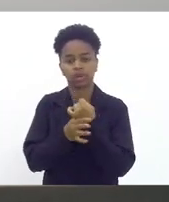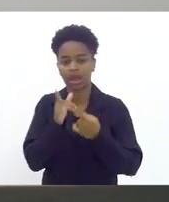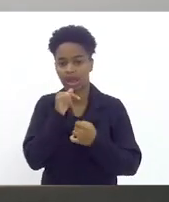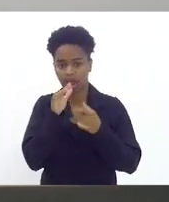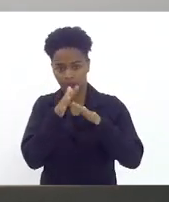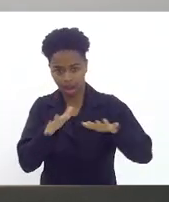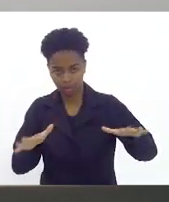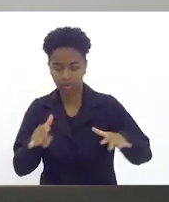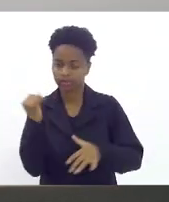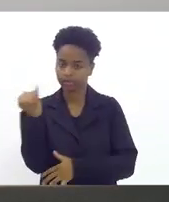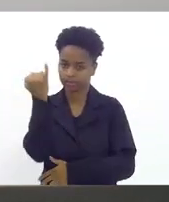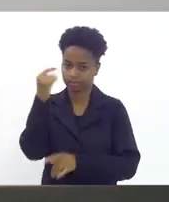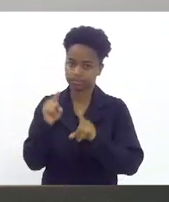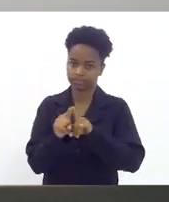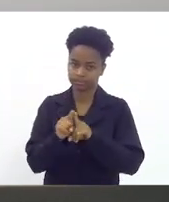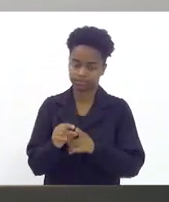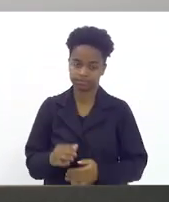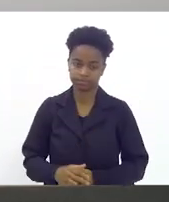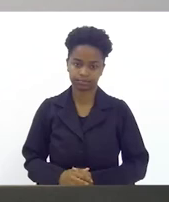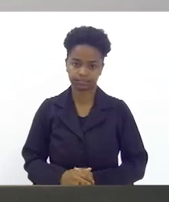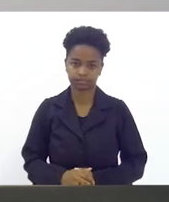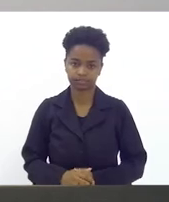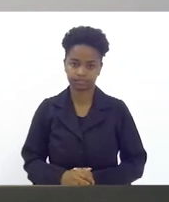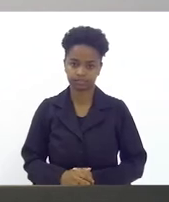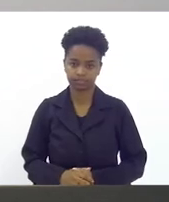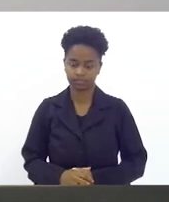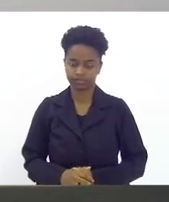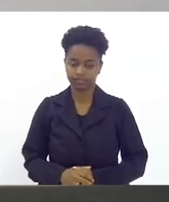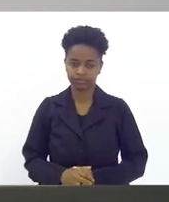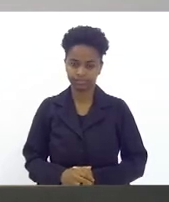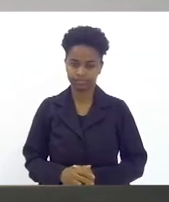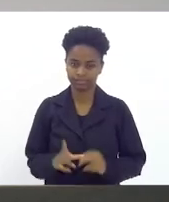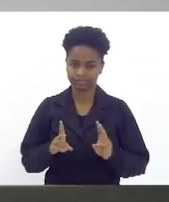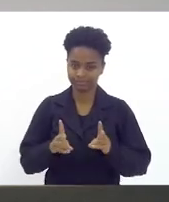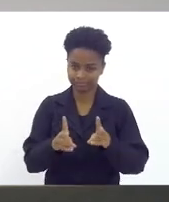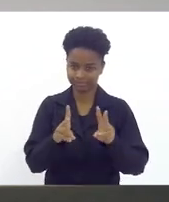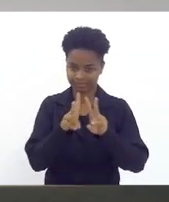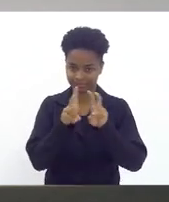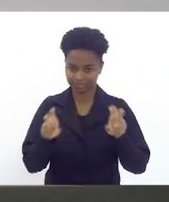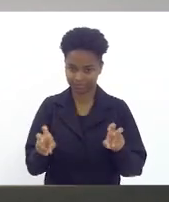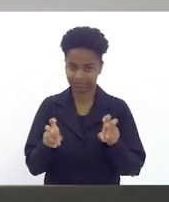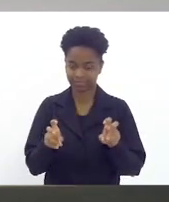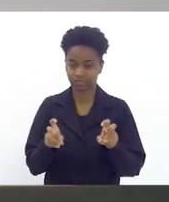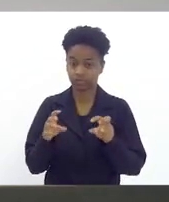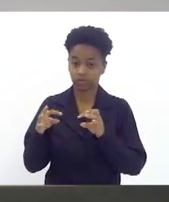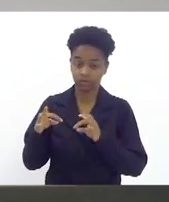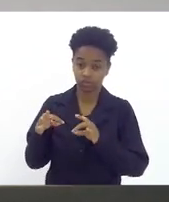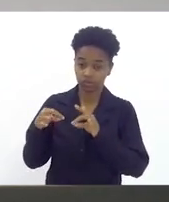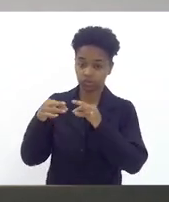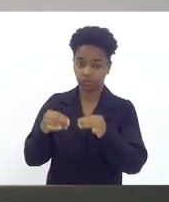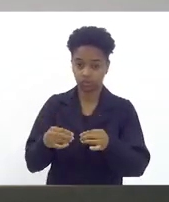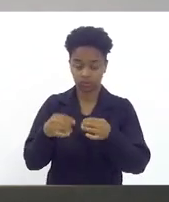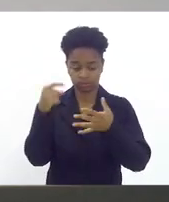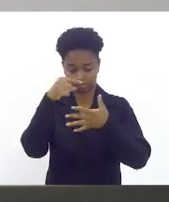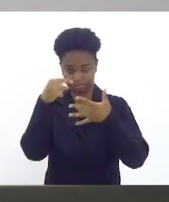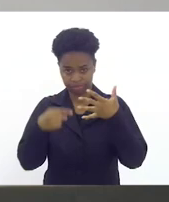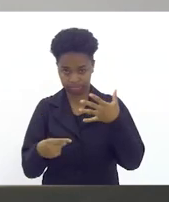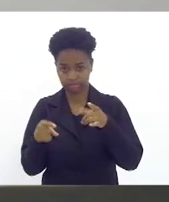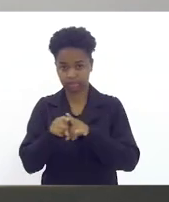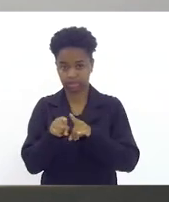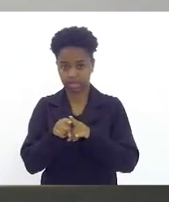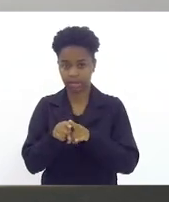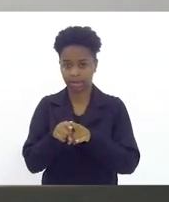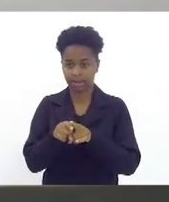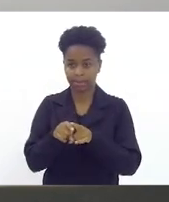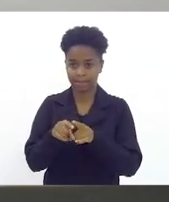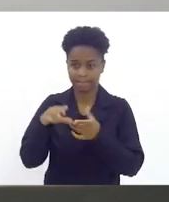fundamental bem a mesma questão em relação a esses todos esses temas né mapa de